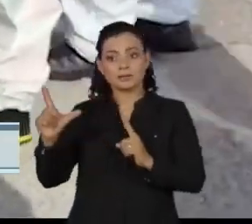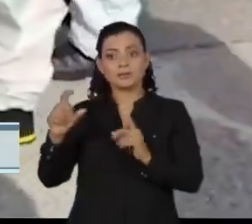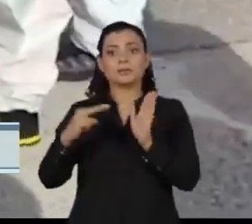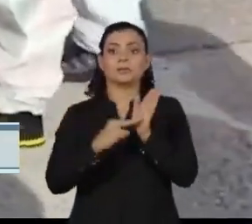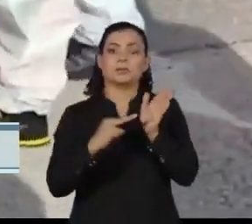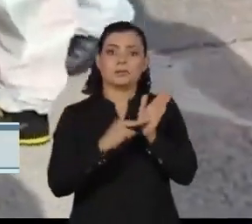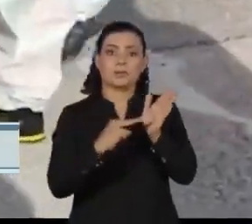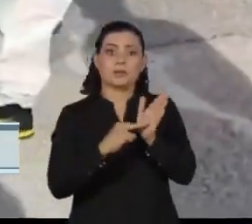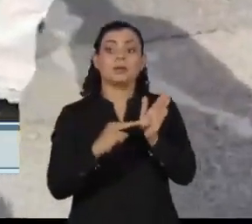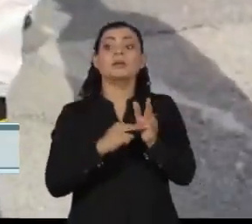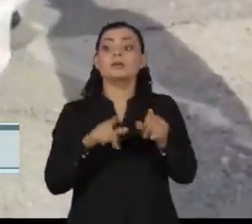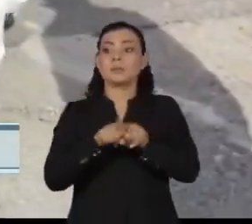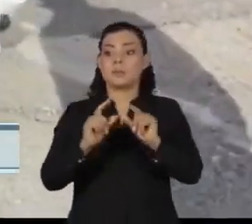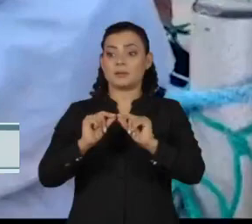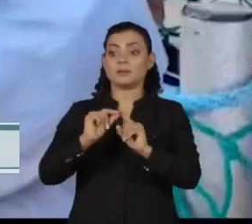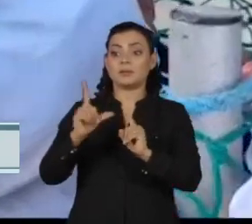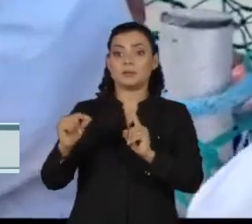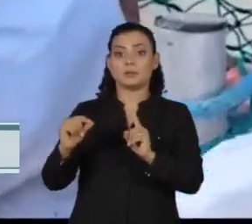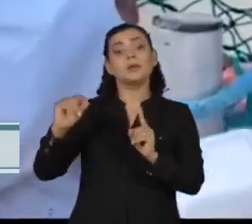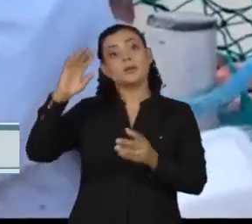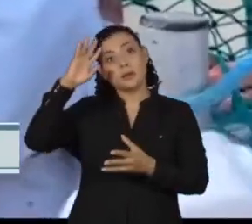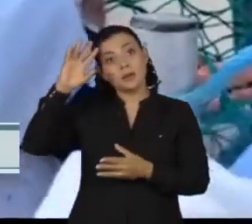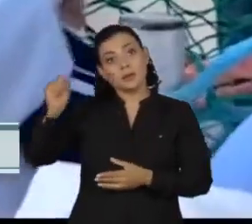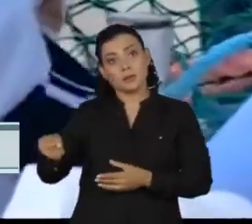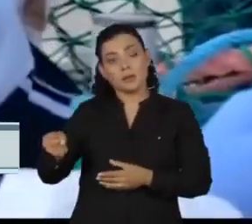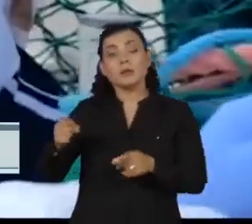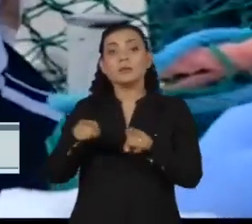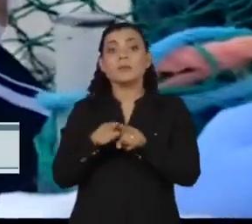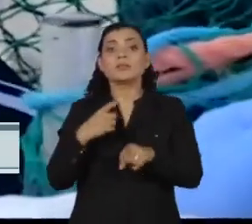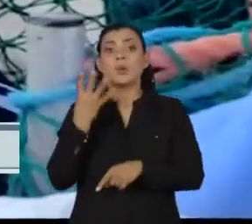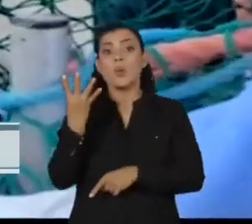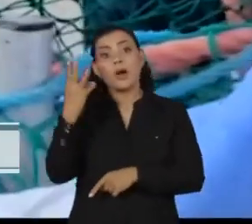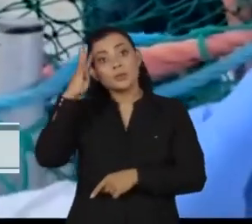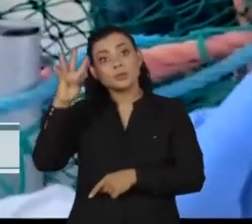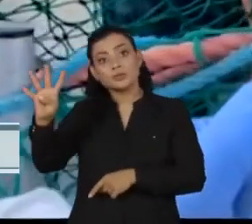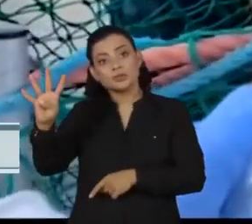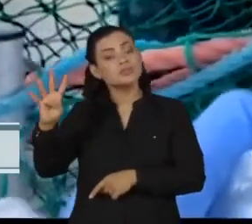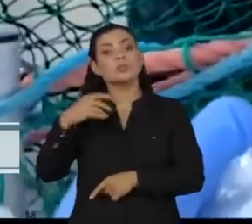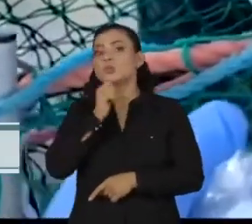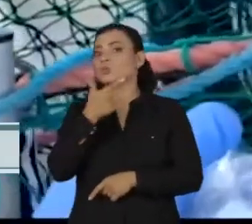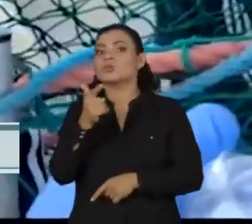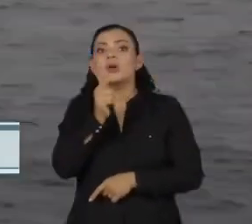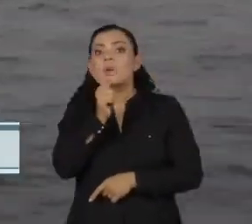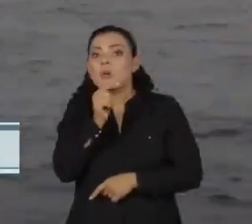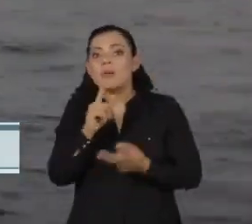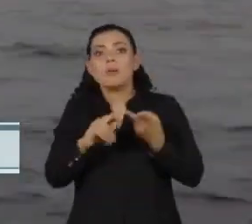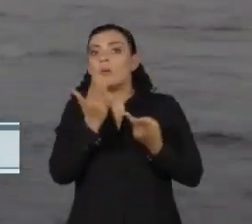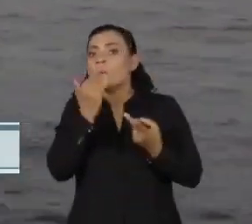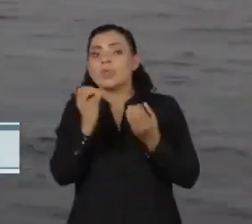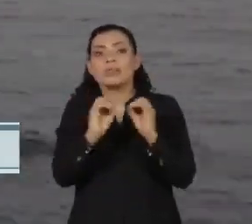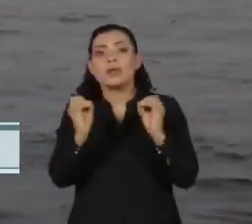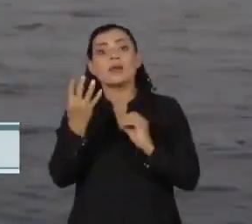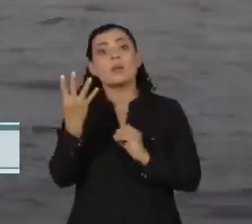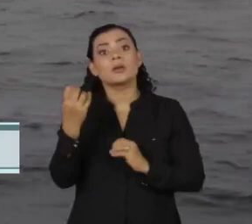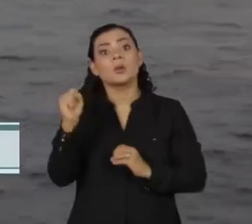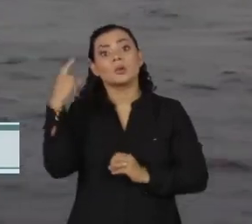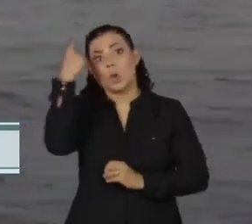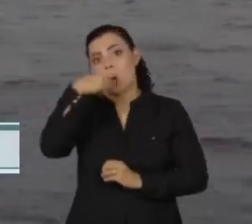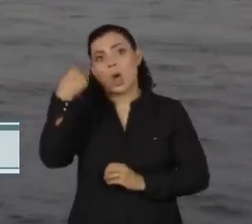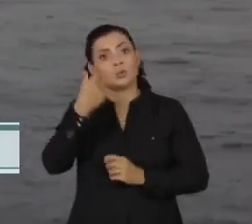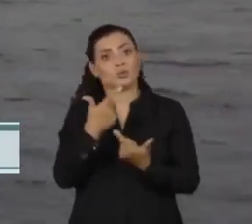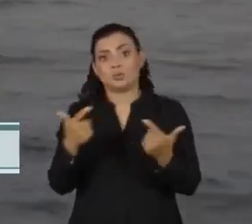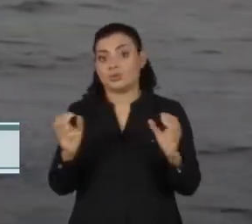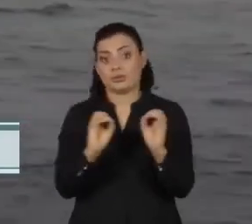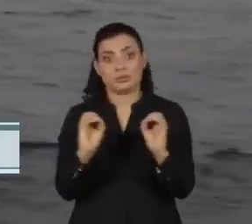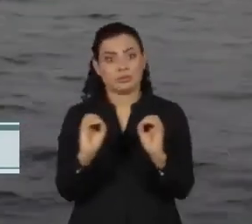que foram abandonados em alto mar a quatro dias e estavam sem comida e água 48 Horas autoridades italianas